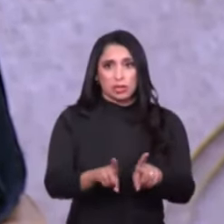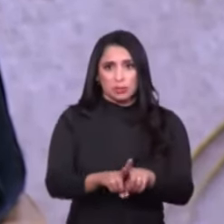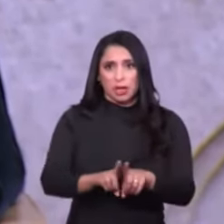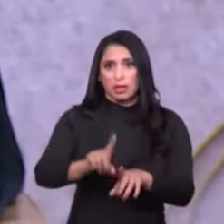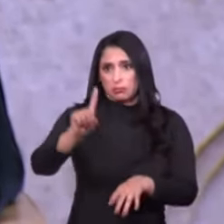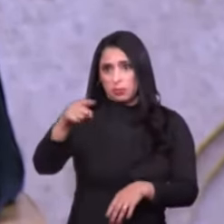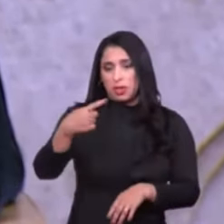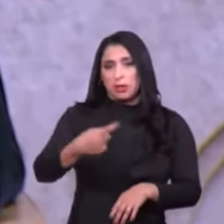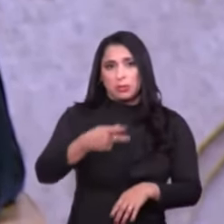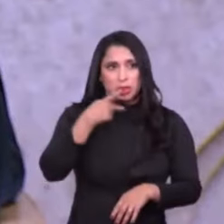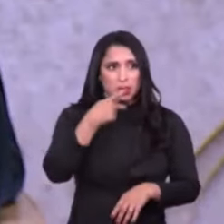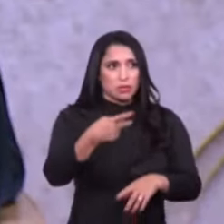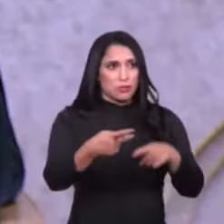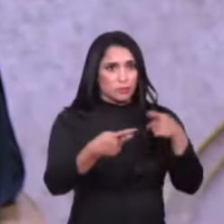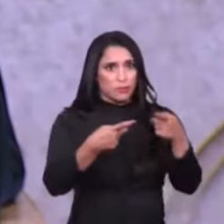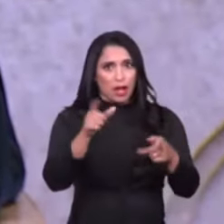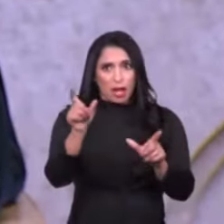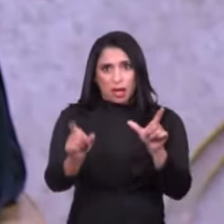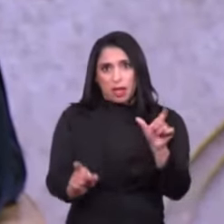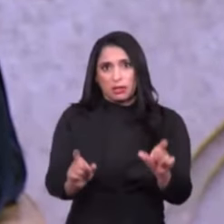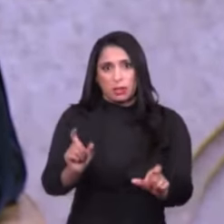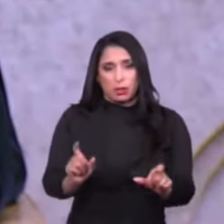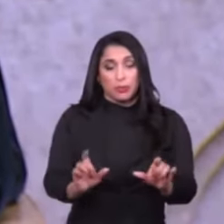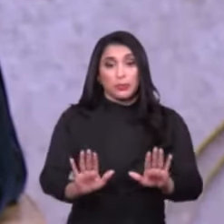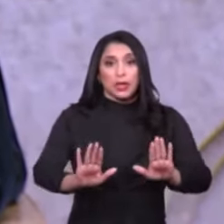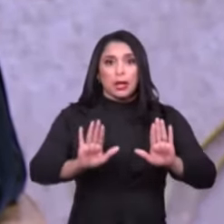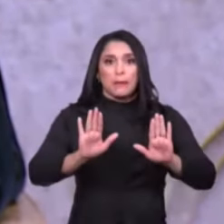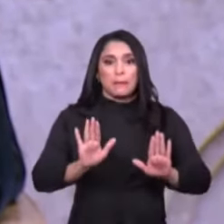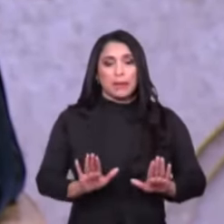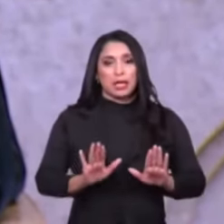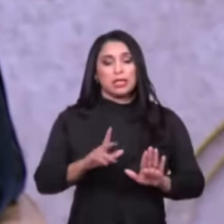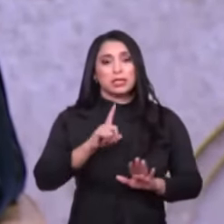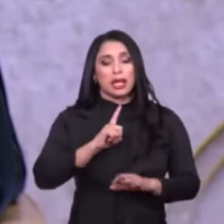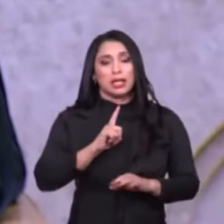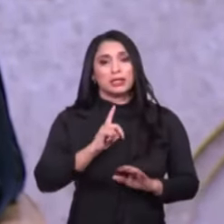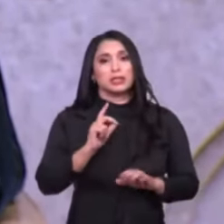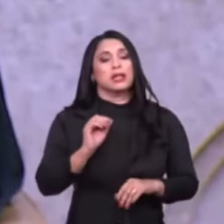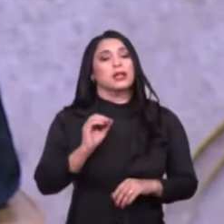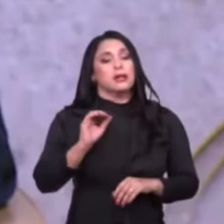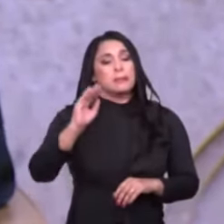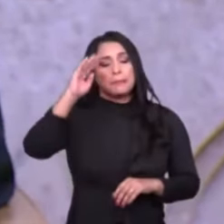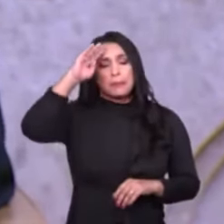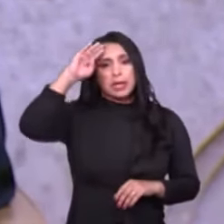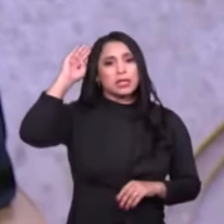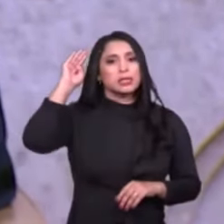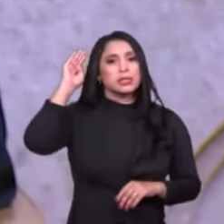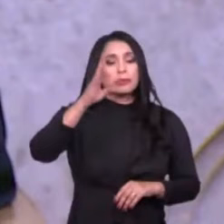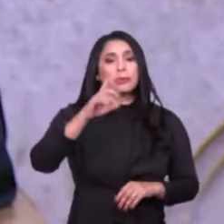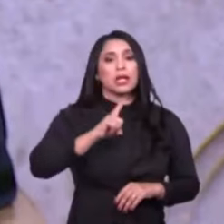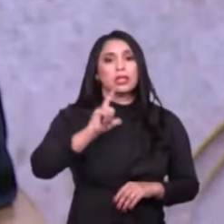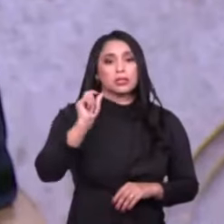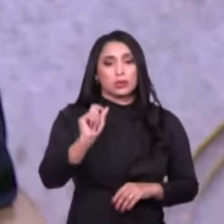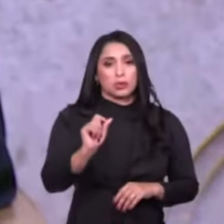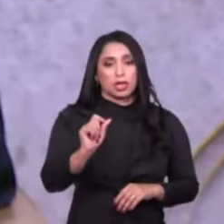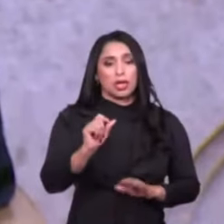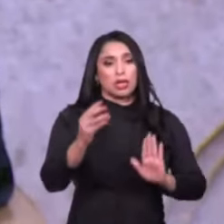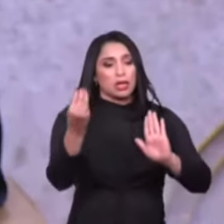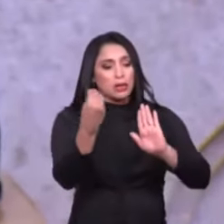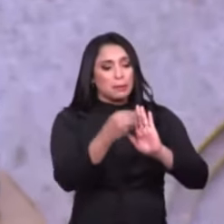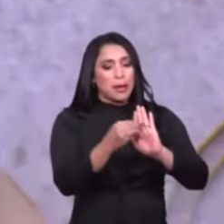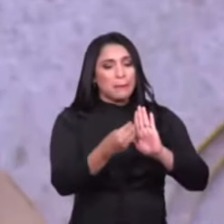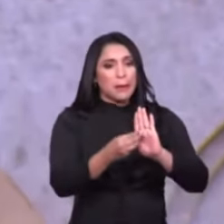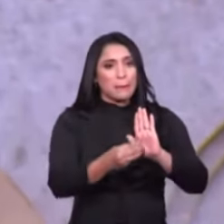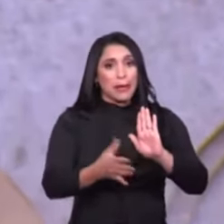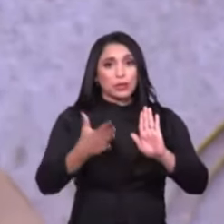um, eu gostaria de deixar assentadas as premissas fáticas e filosóficas da